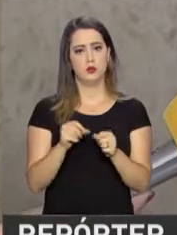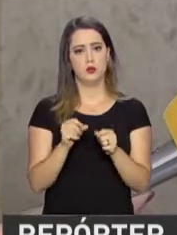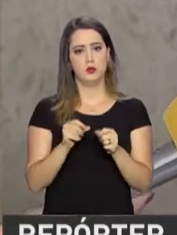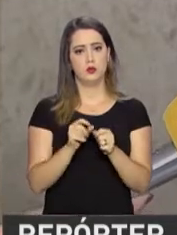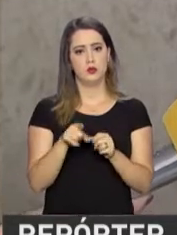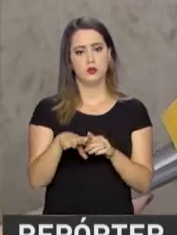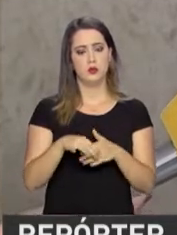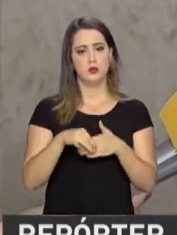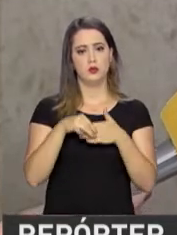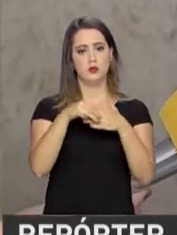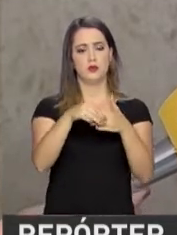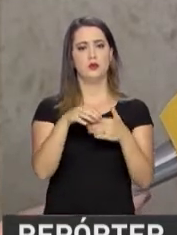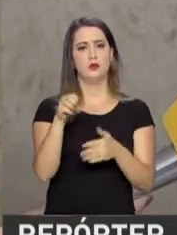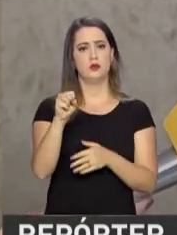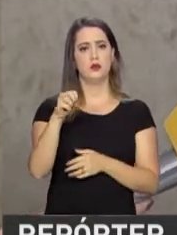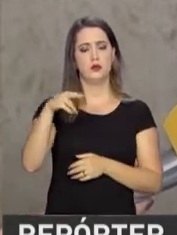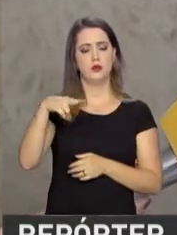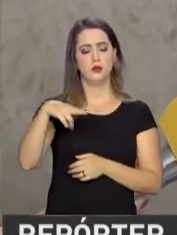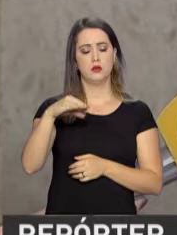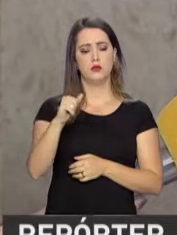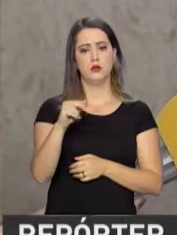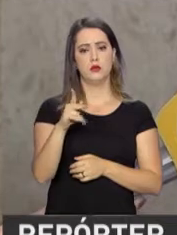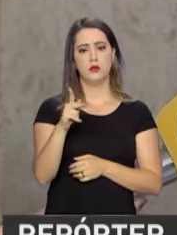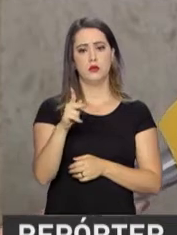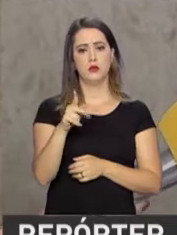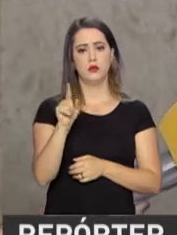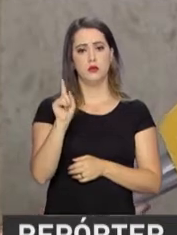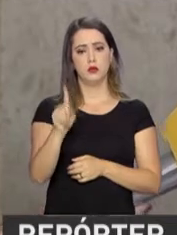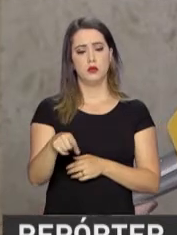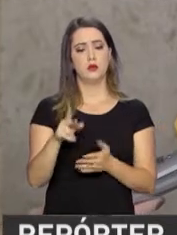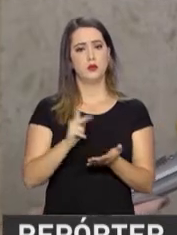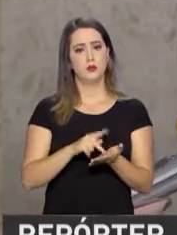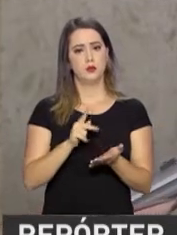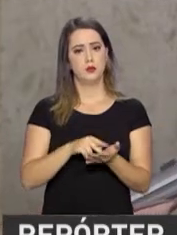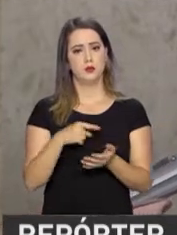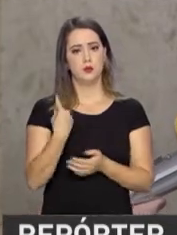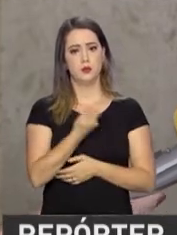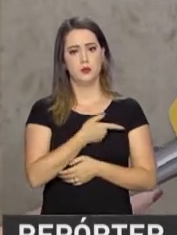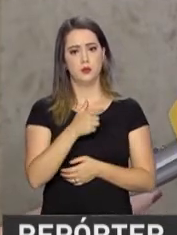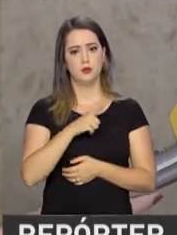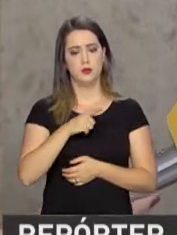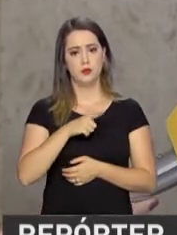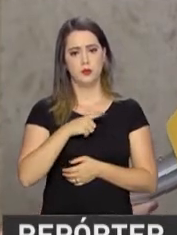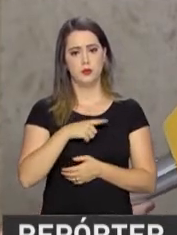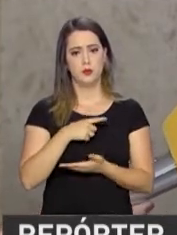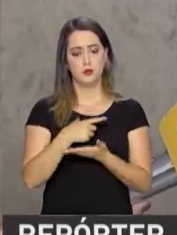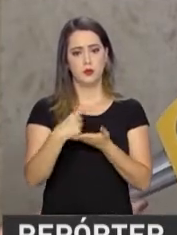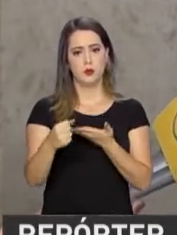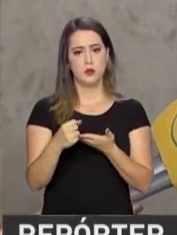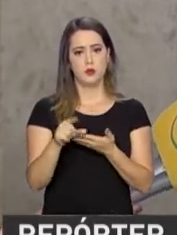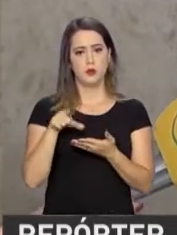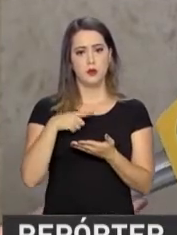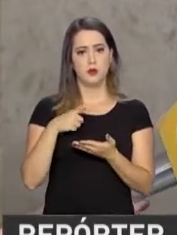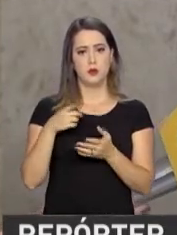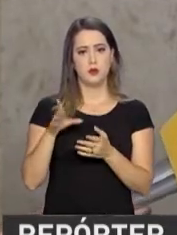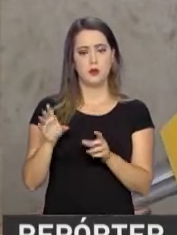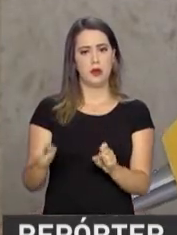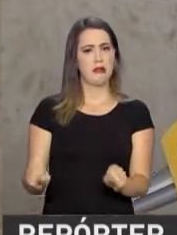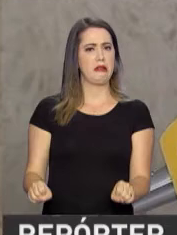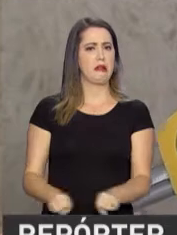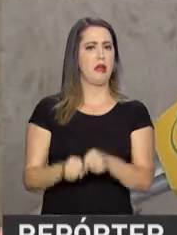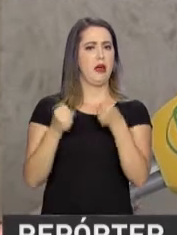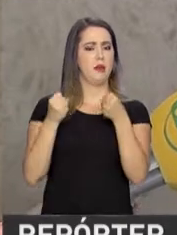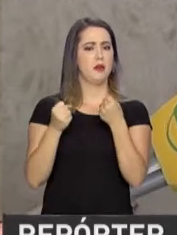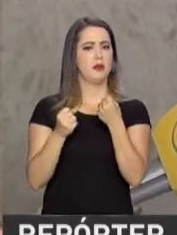coordenado com a senasp para que não haja a duplicidade então na verdade nós tivemos que sair praticamente da destruição das